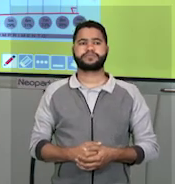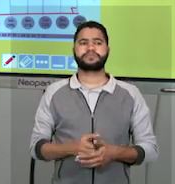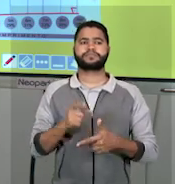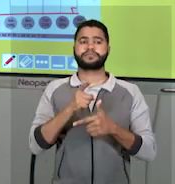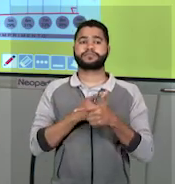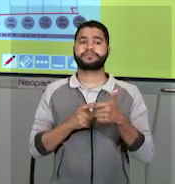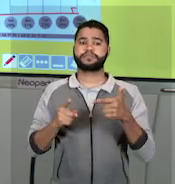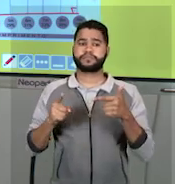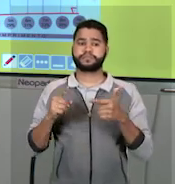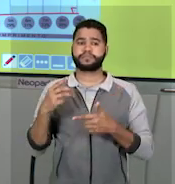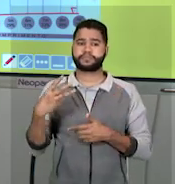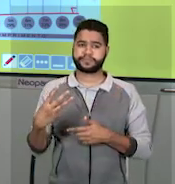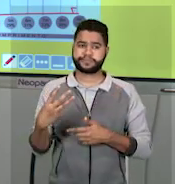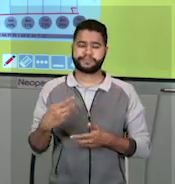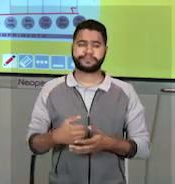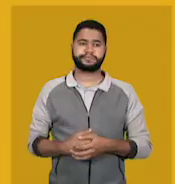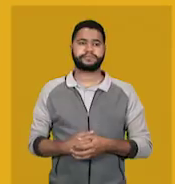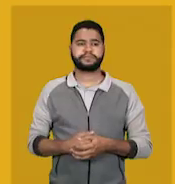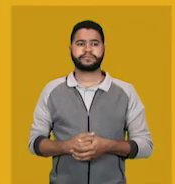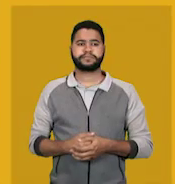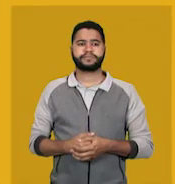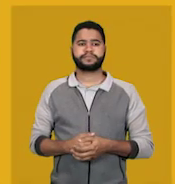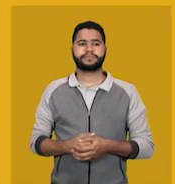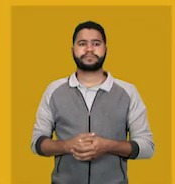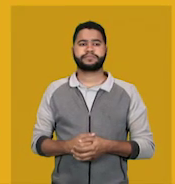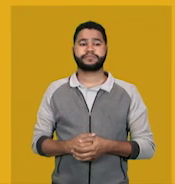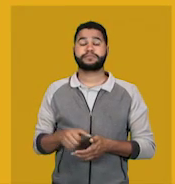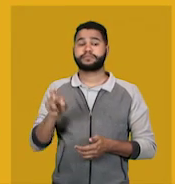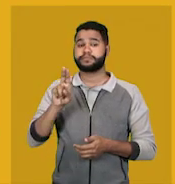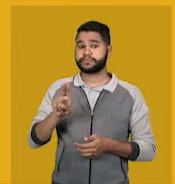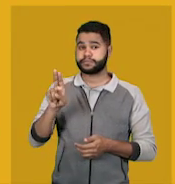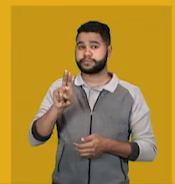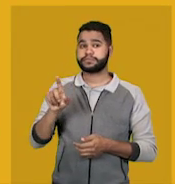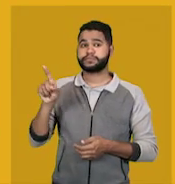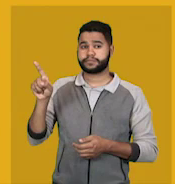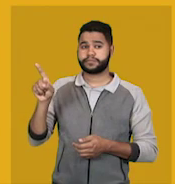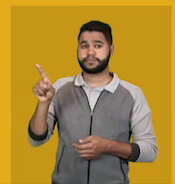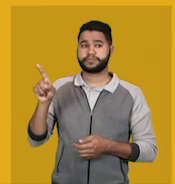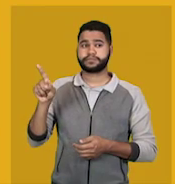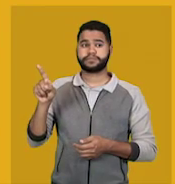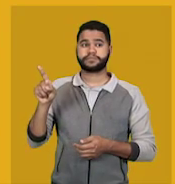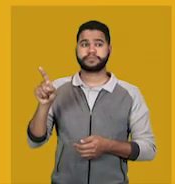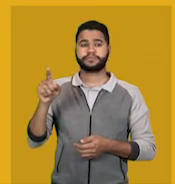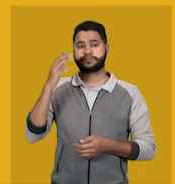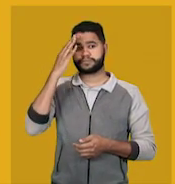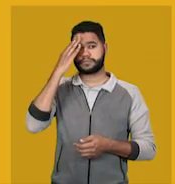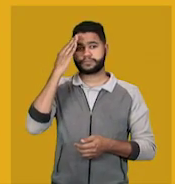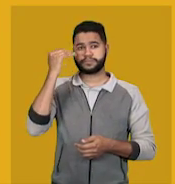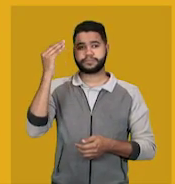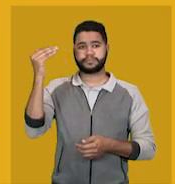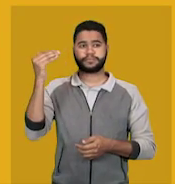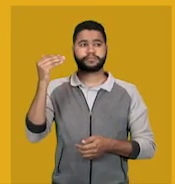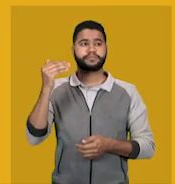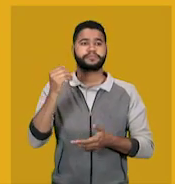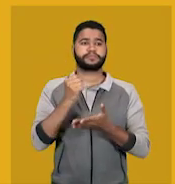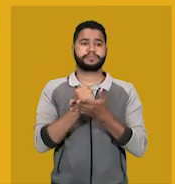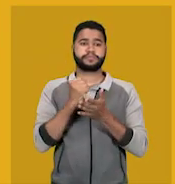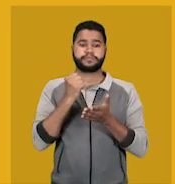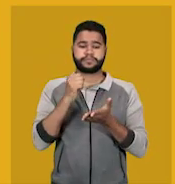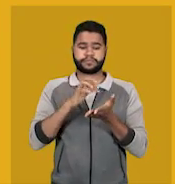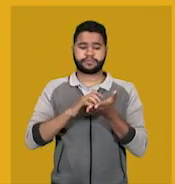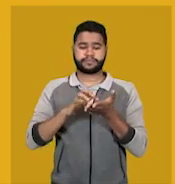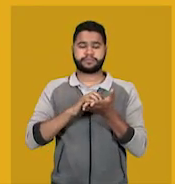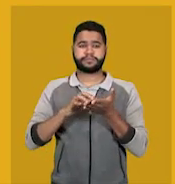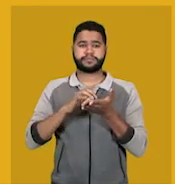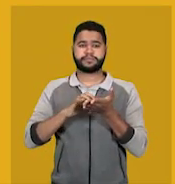dividido por 3. Então, vou utilizar aqui a nossa famosa calculadorinha aqui, ó. Vou fazer aqui,